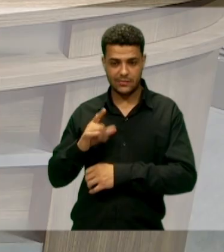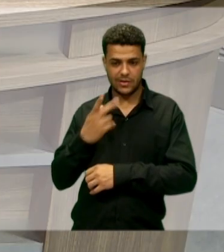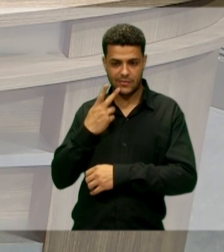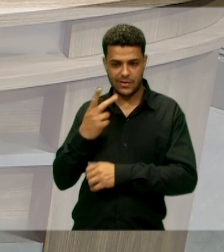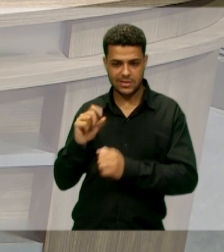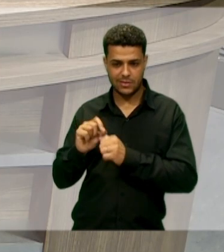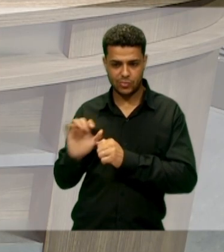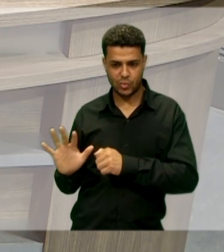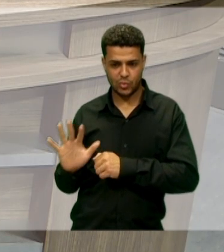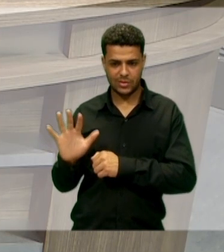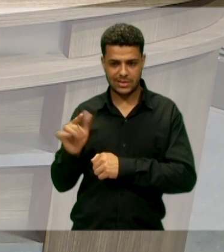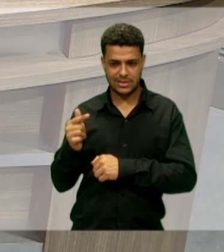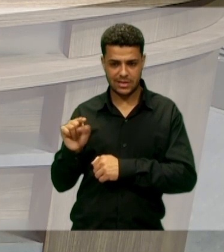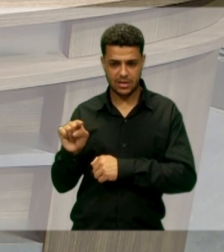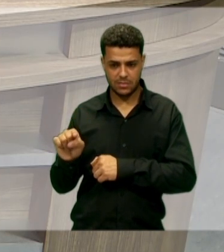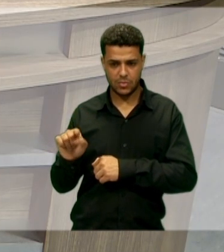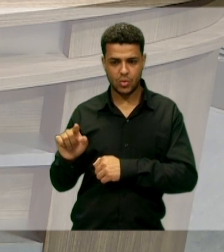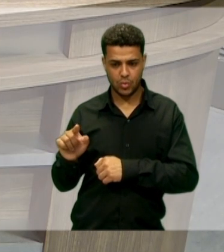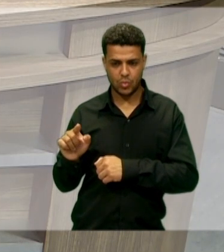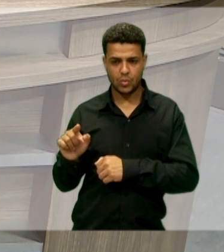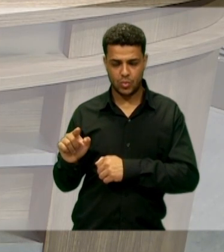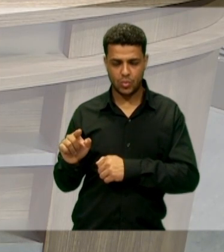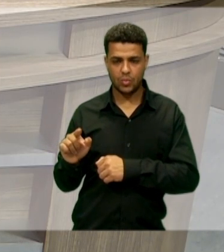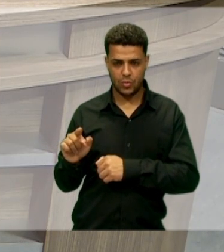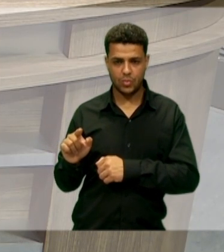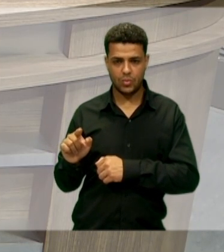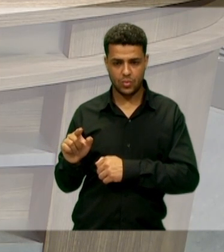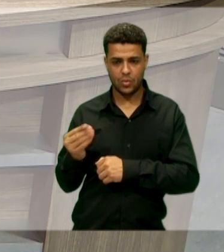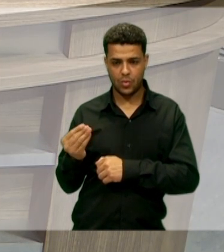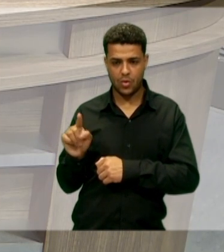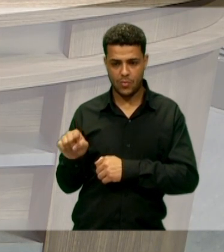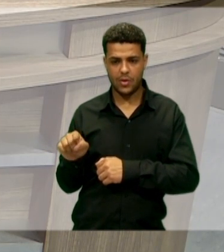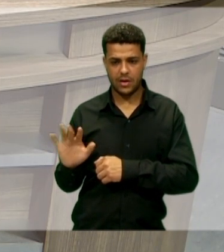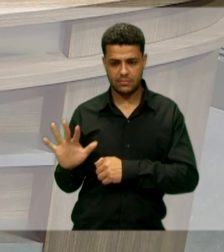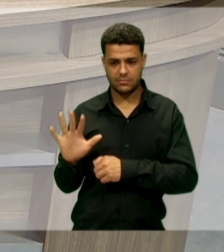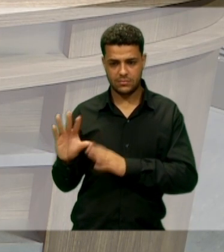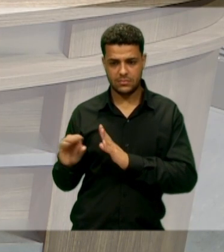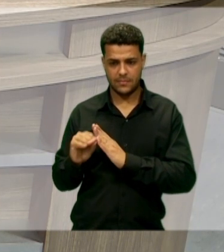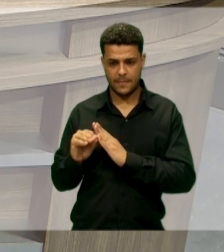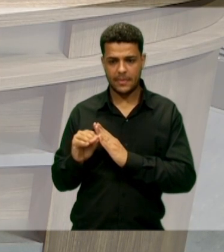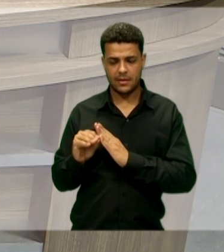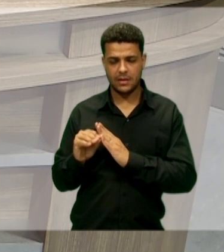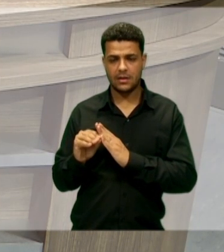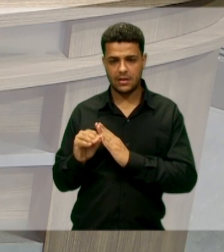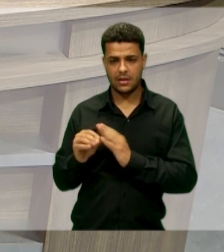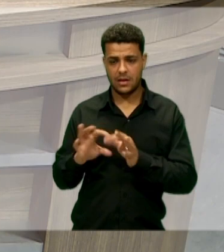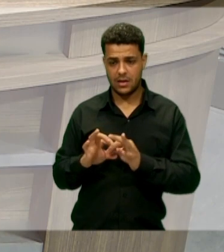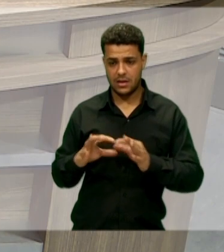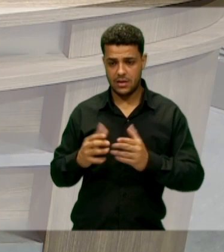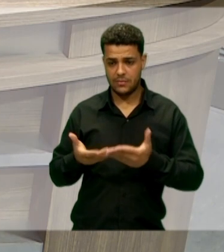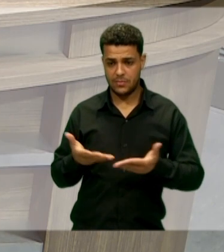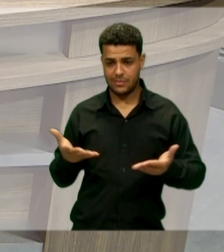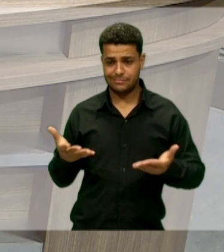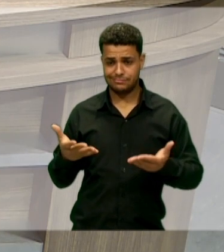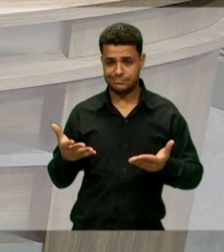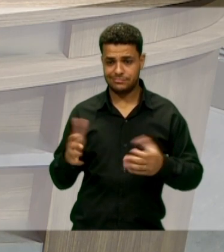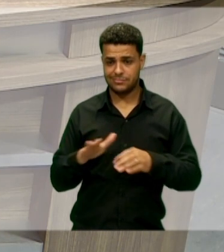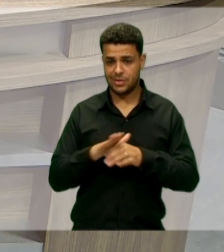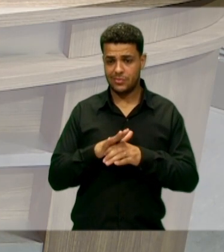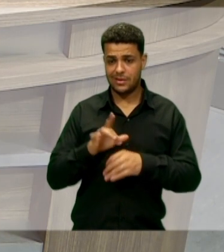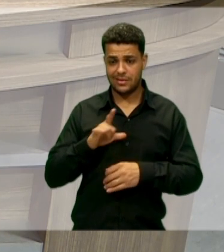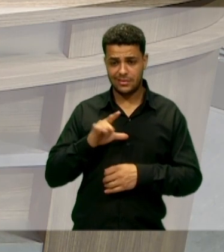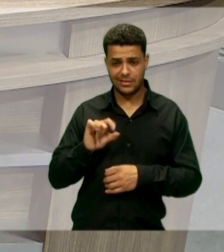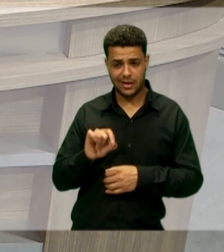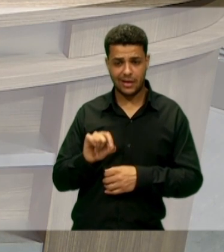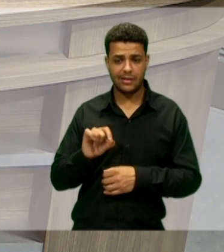com custo desse, um alto custo como esse, né, seria ainda o alto custo, disponível para a grande massa da população, a gente teria